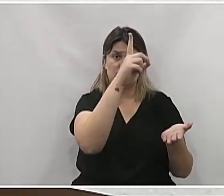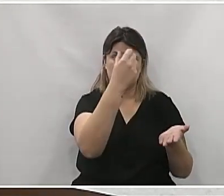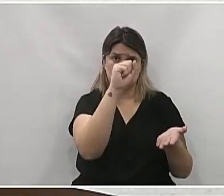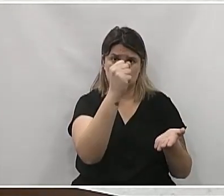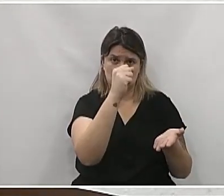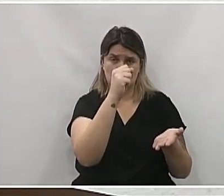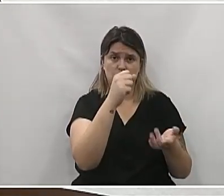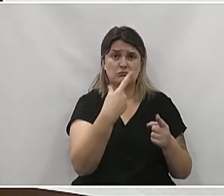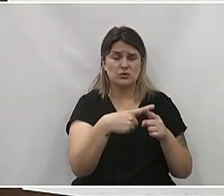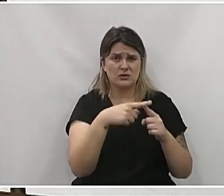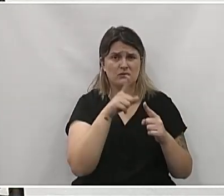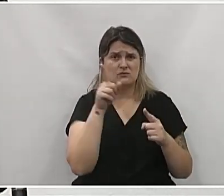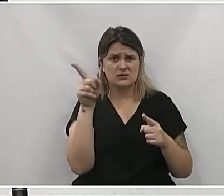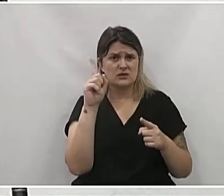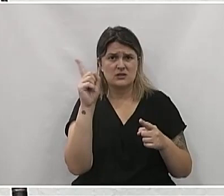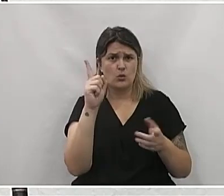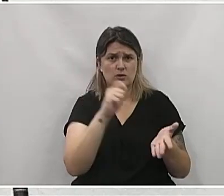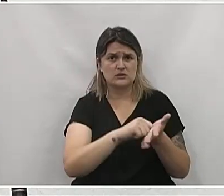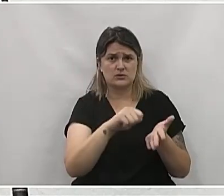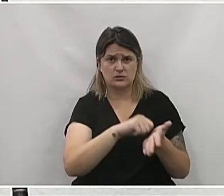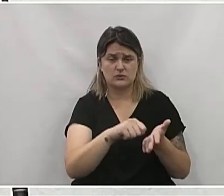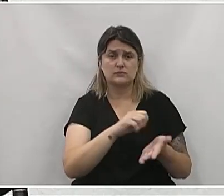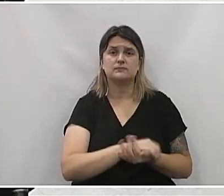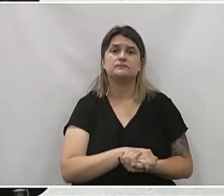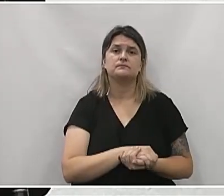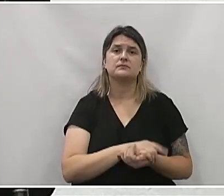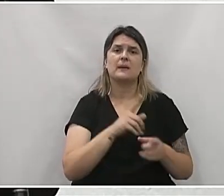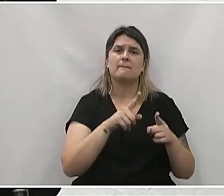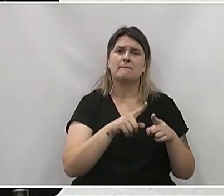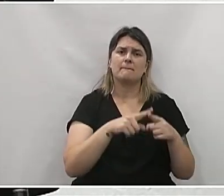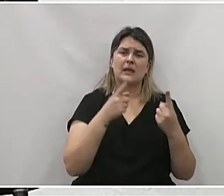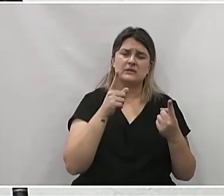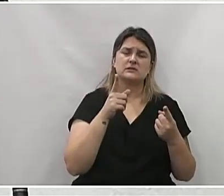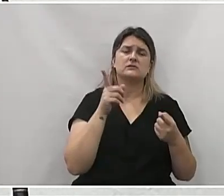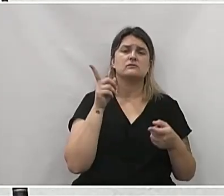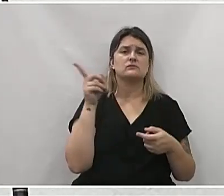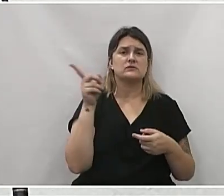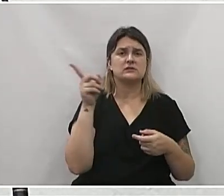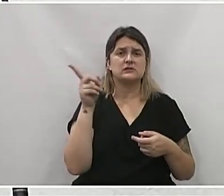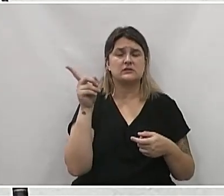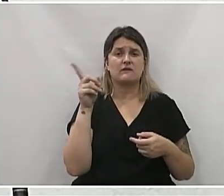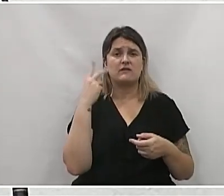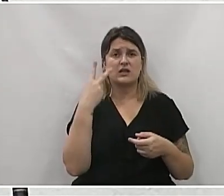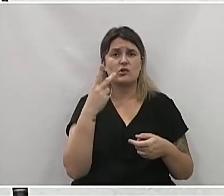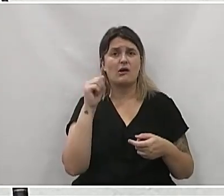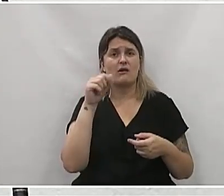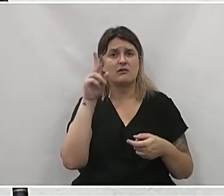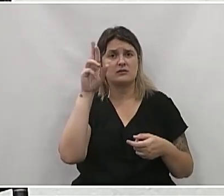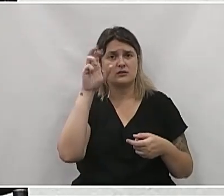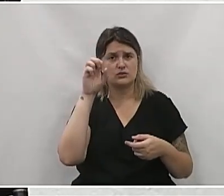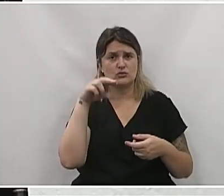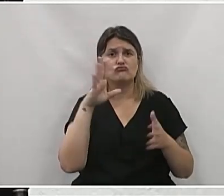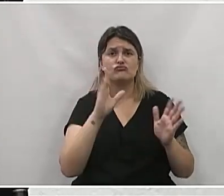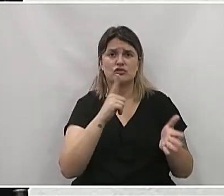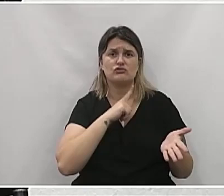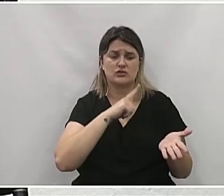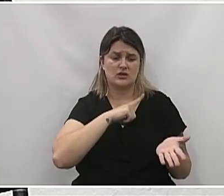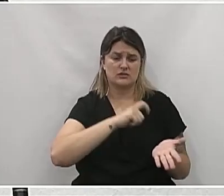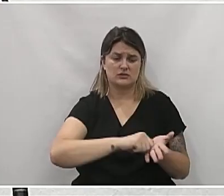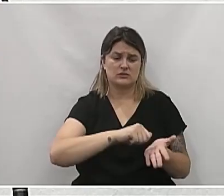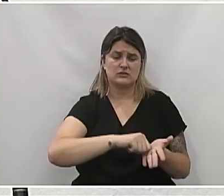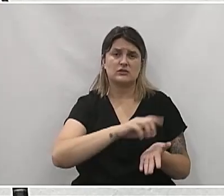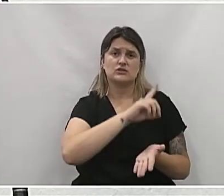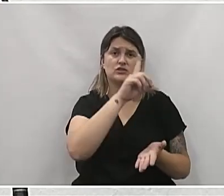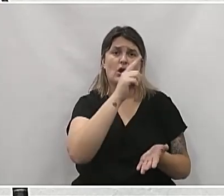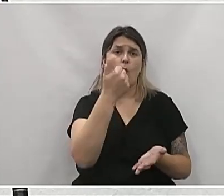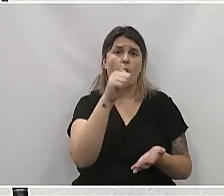ao qual o senhor não assinou, mas o nobre vereador Anderson já tinha uma assinatura no decreto, na semana do